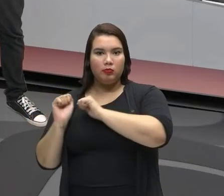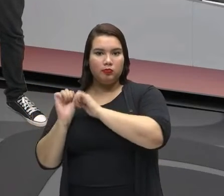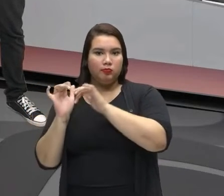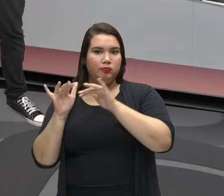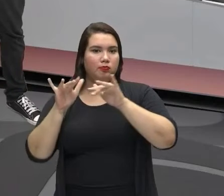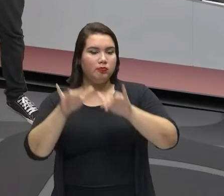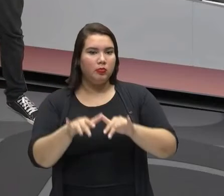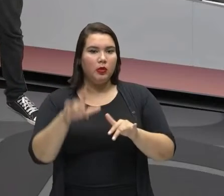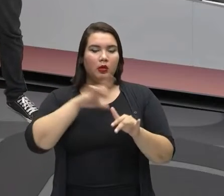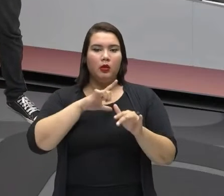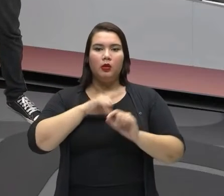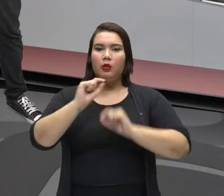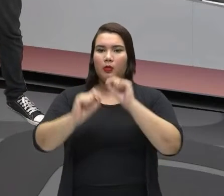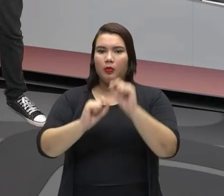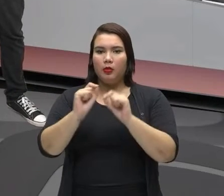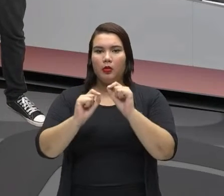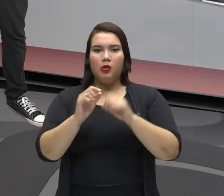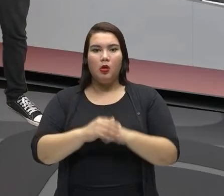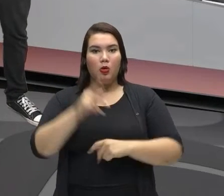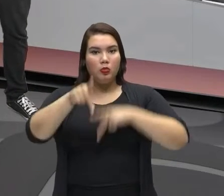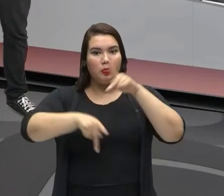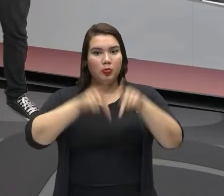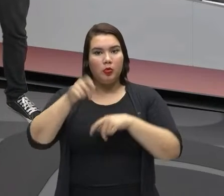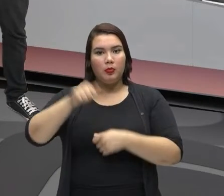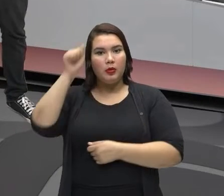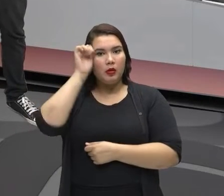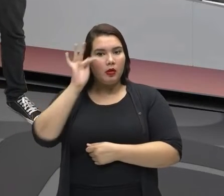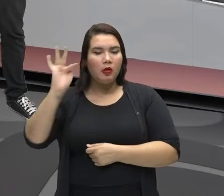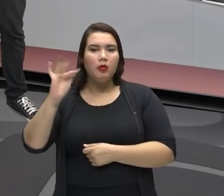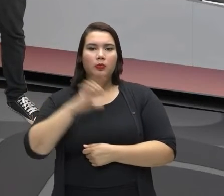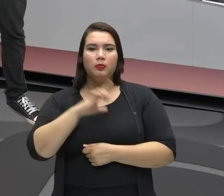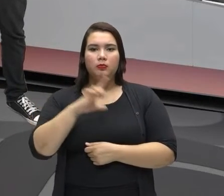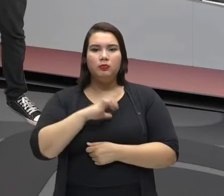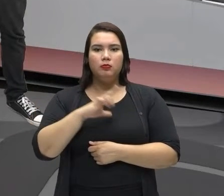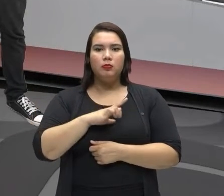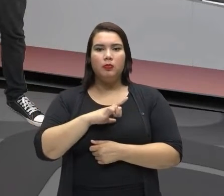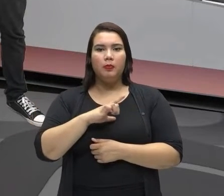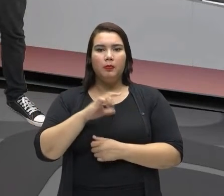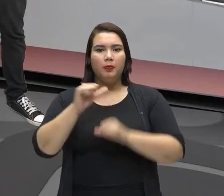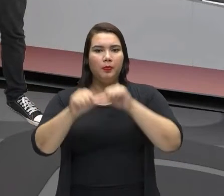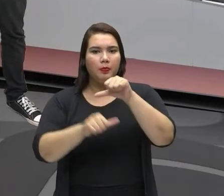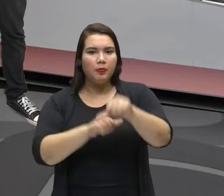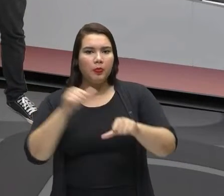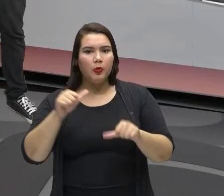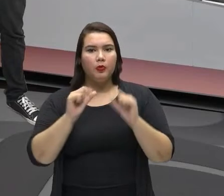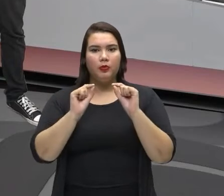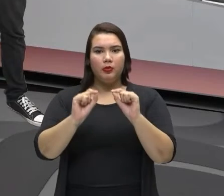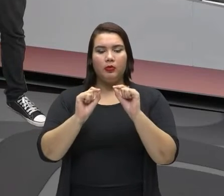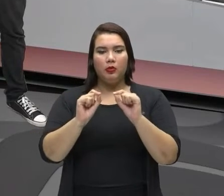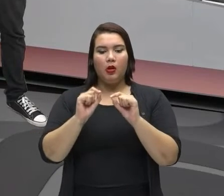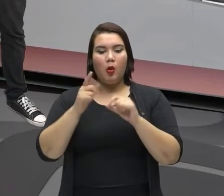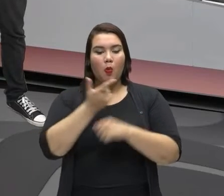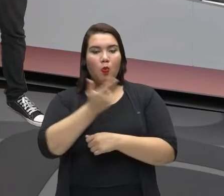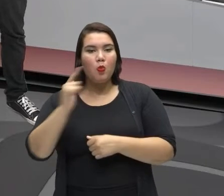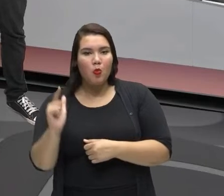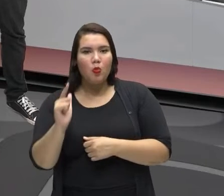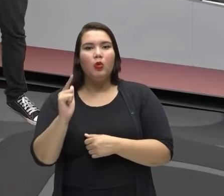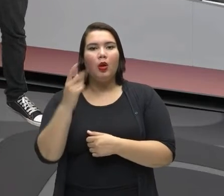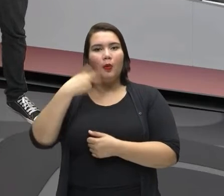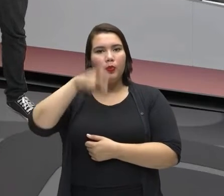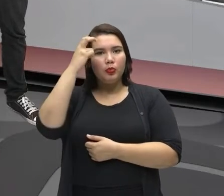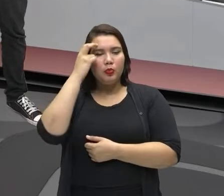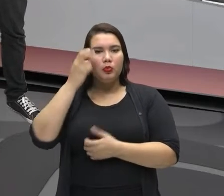conversão, fazendo com que os povos africanos se convertessem, passassem a se tornar islâmicos, tá? Então,